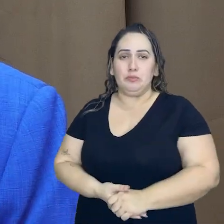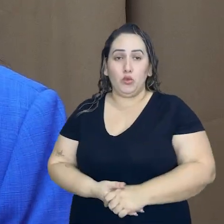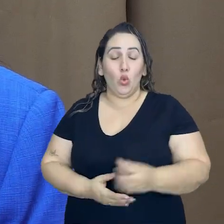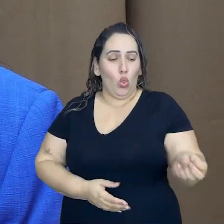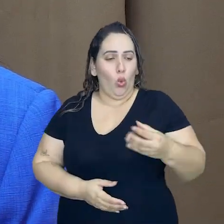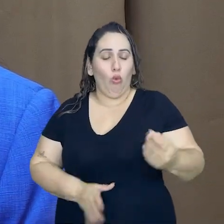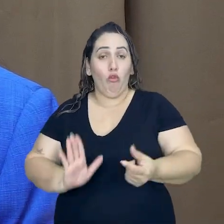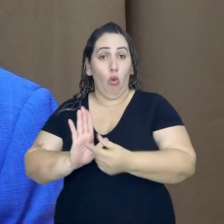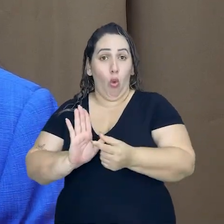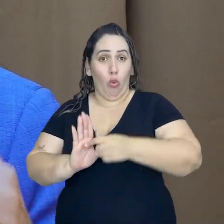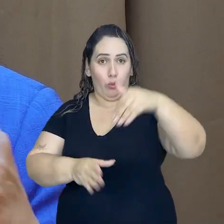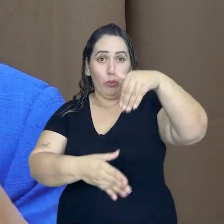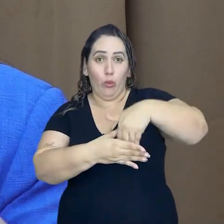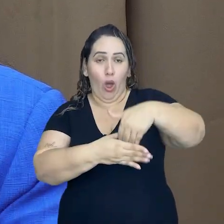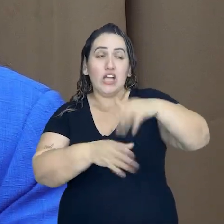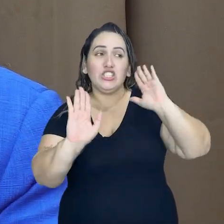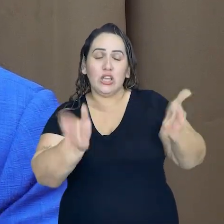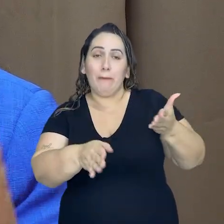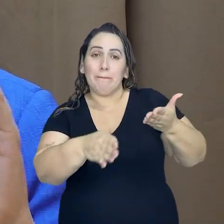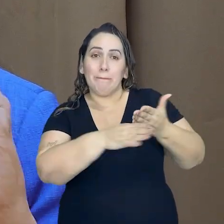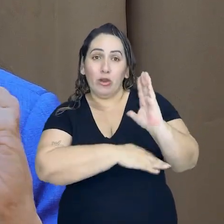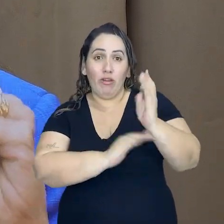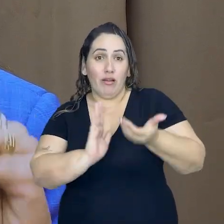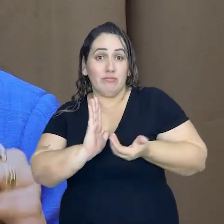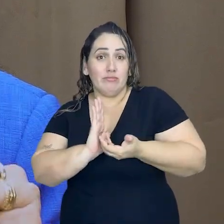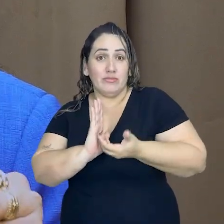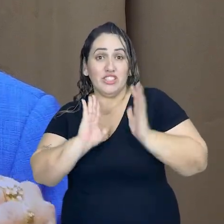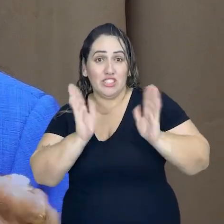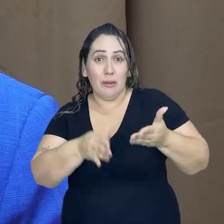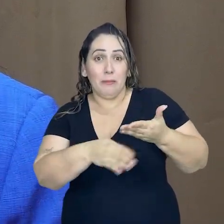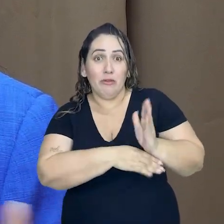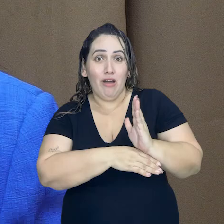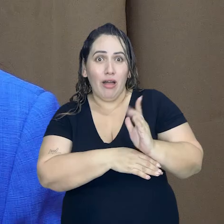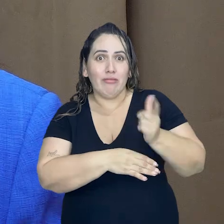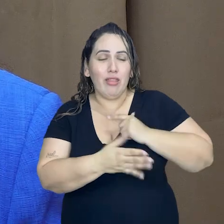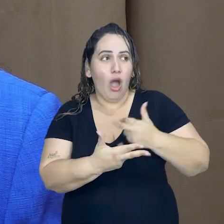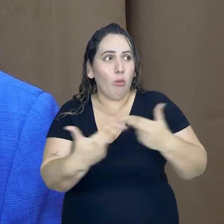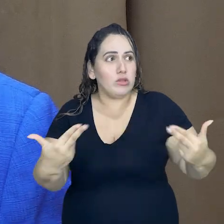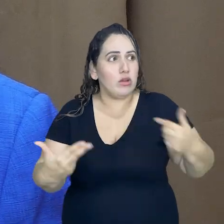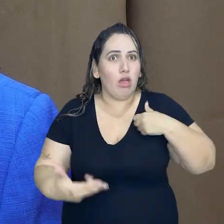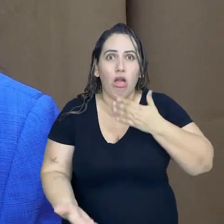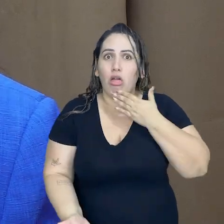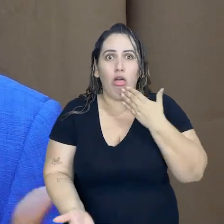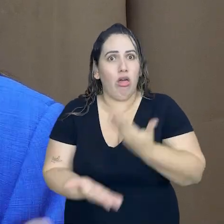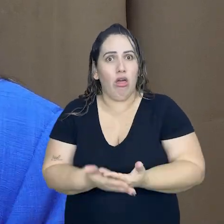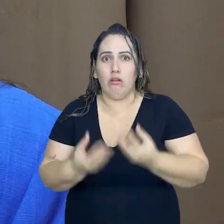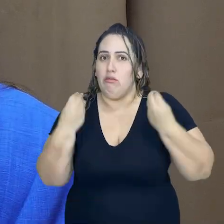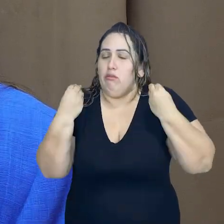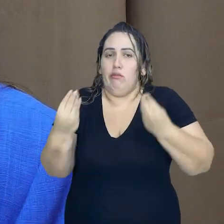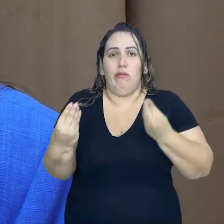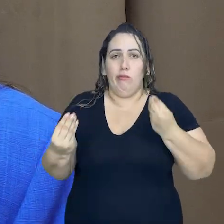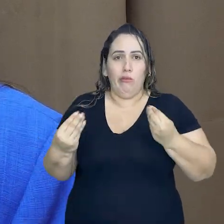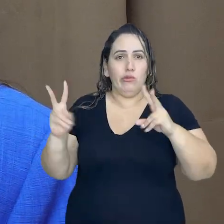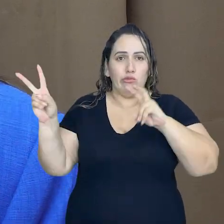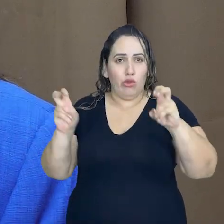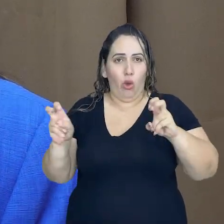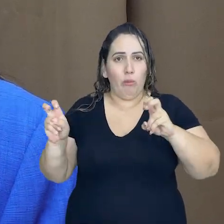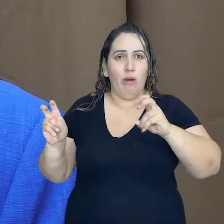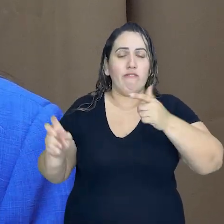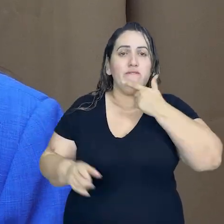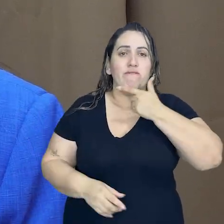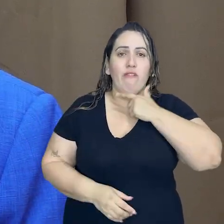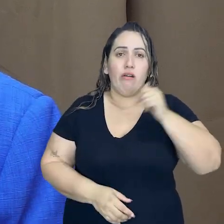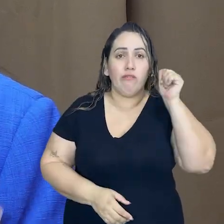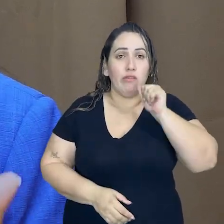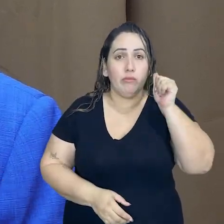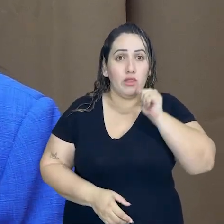Federal, com coisas absurdas, inclusive enfraquecendo assim, sobremaneira a Justiça Eleitoral. Hoje está no Senado, né? O